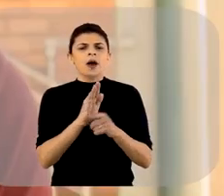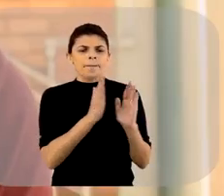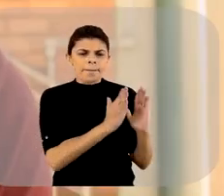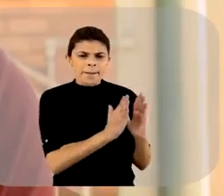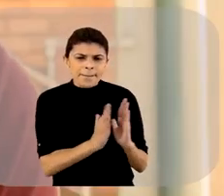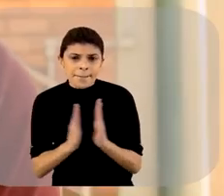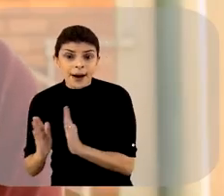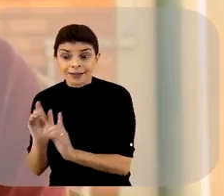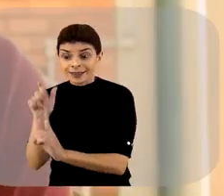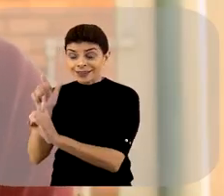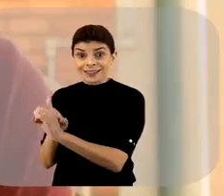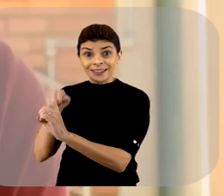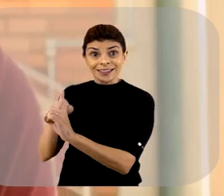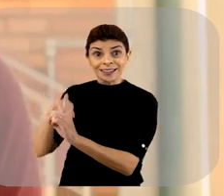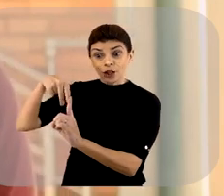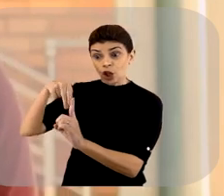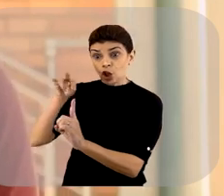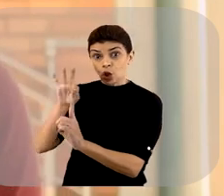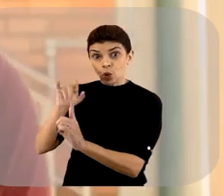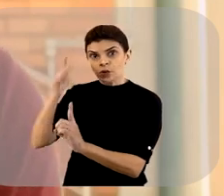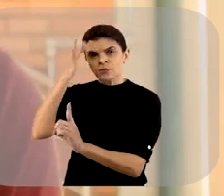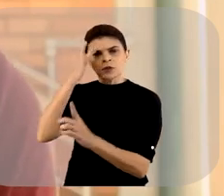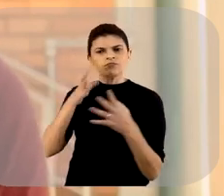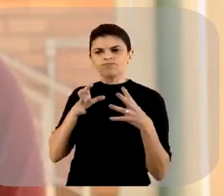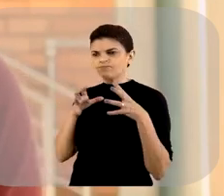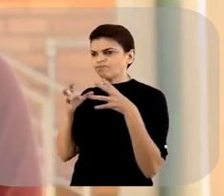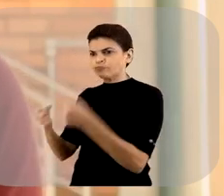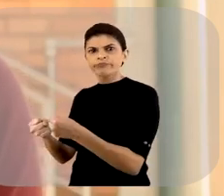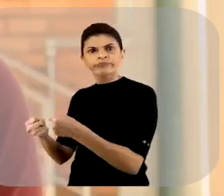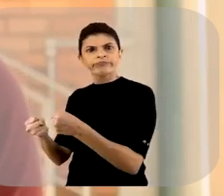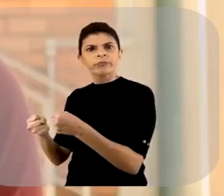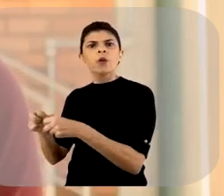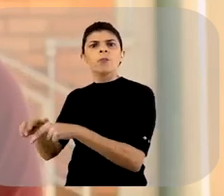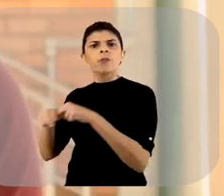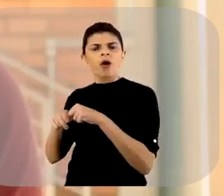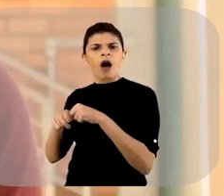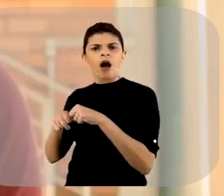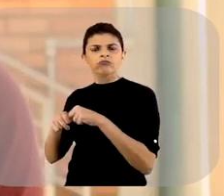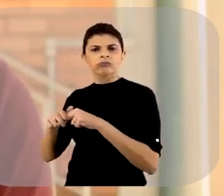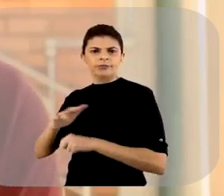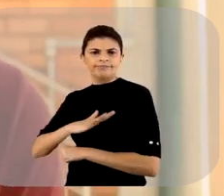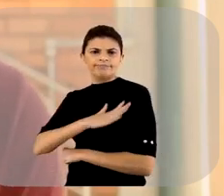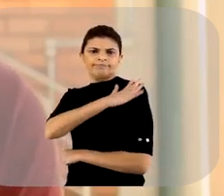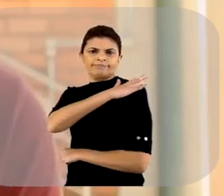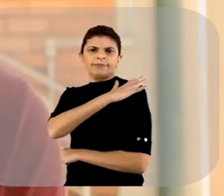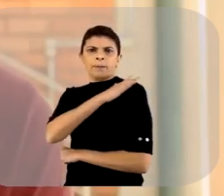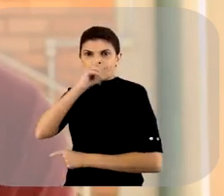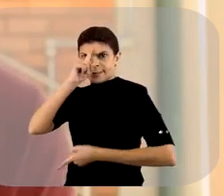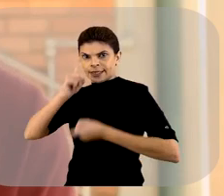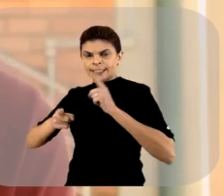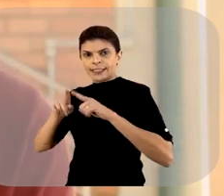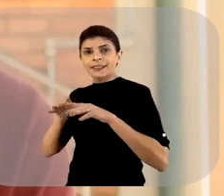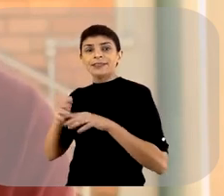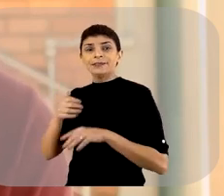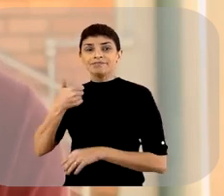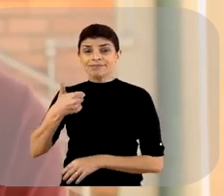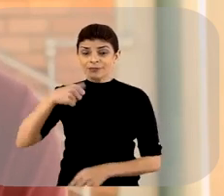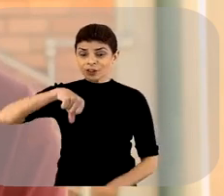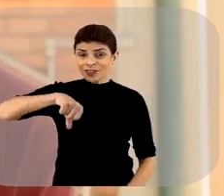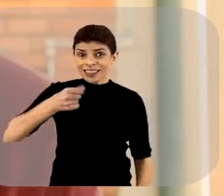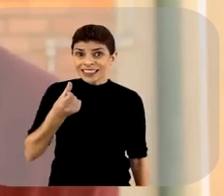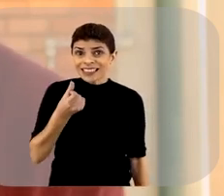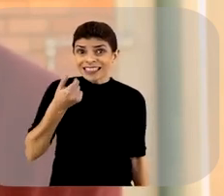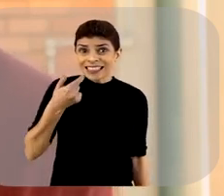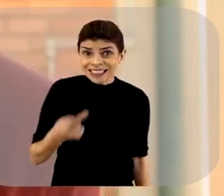O Núteus acabou sendo caçado, né, pelo regime militar. E o mesmo regime militar, em 67,